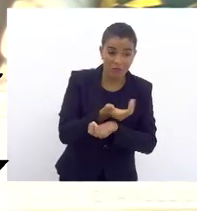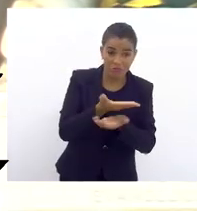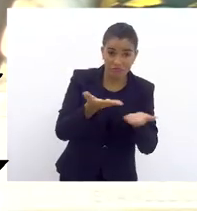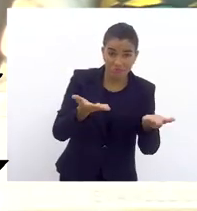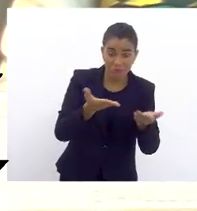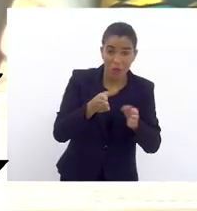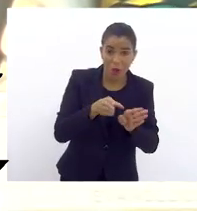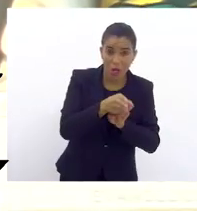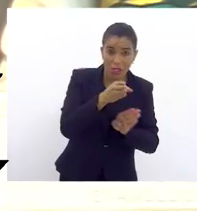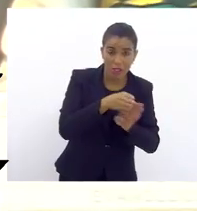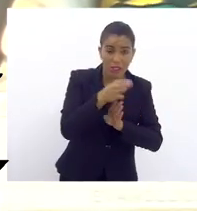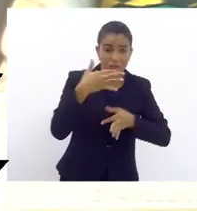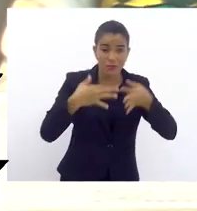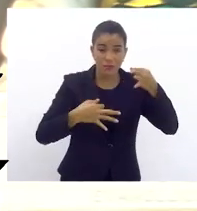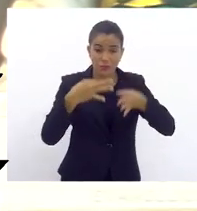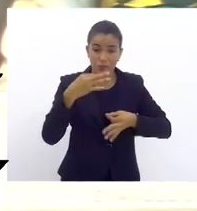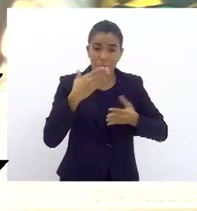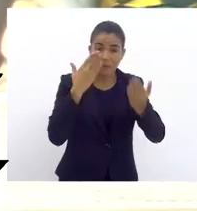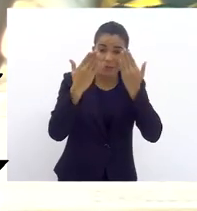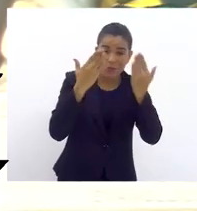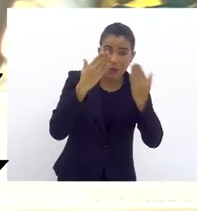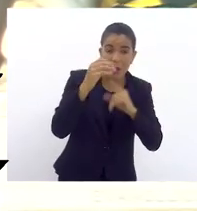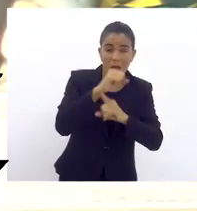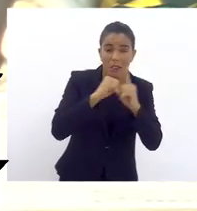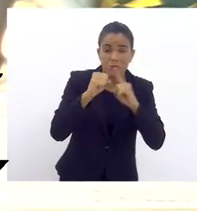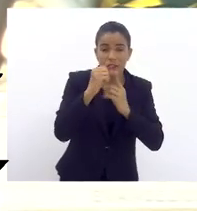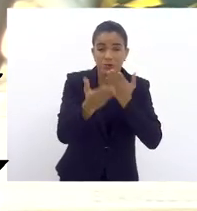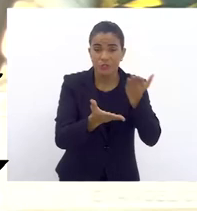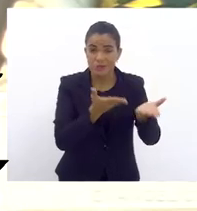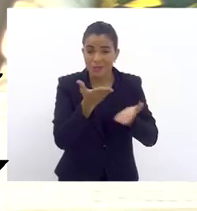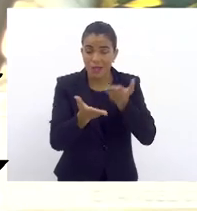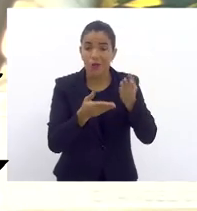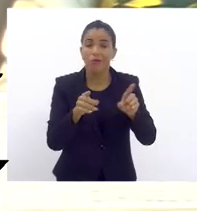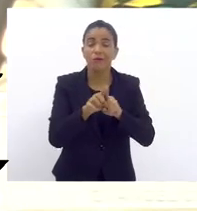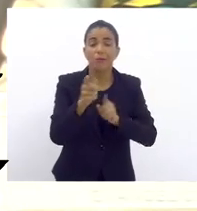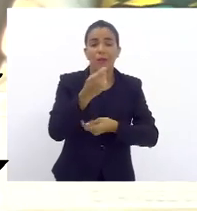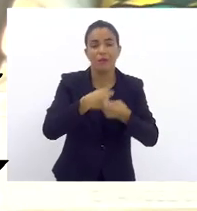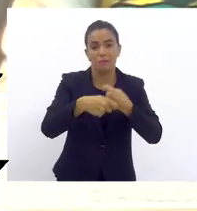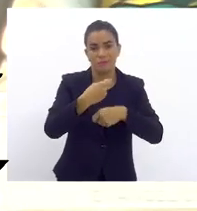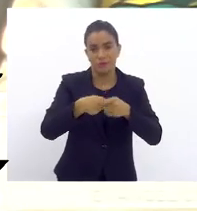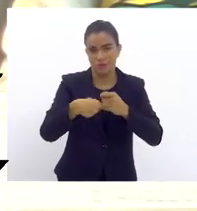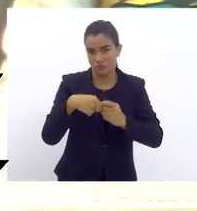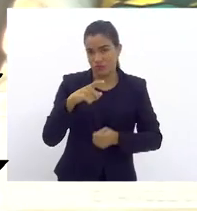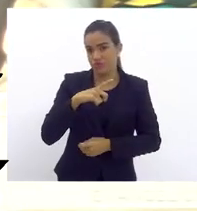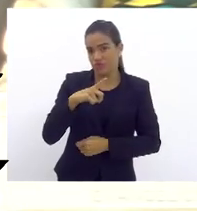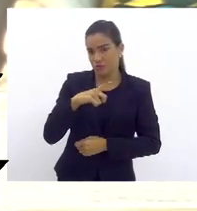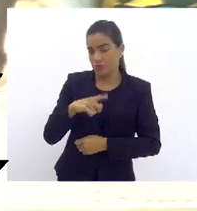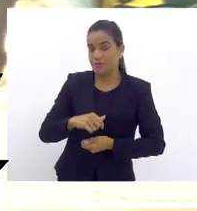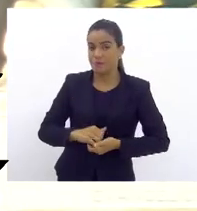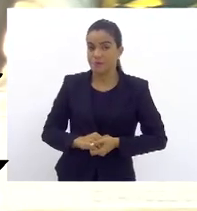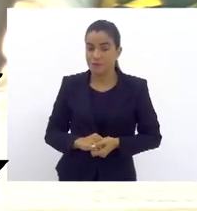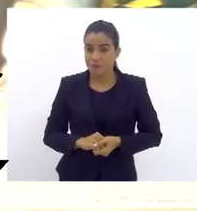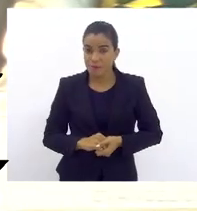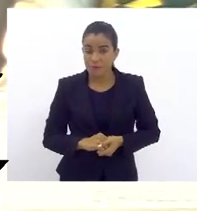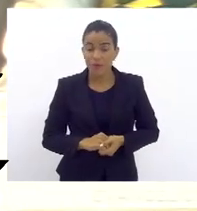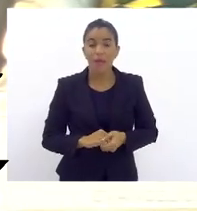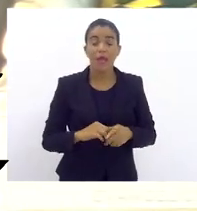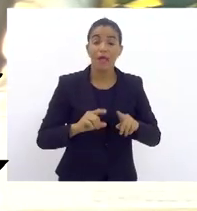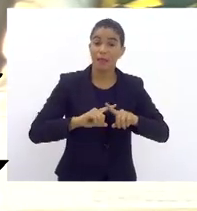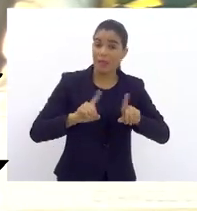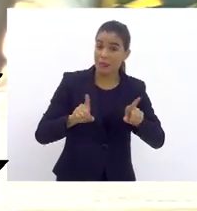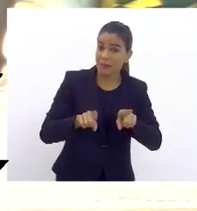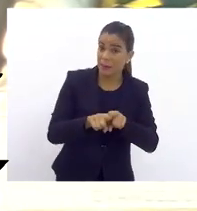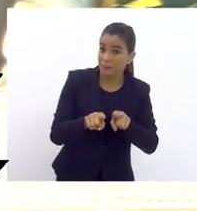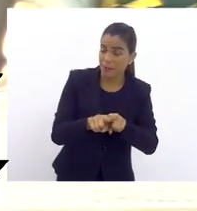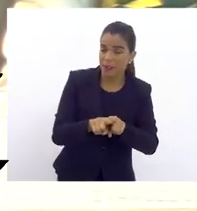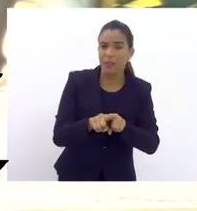para orientação jurídica um psicólogo assistente social e também um administrativo além disso a